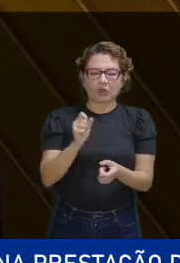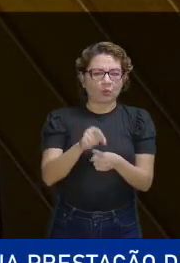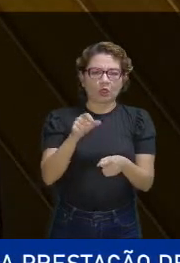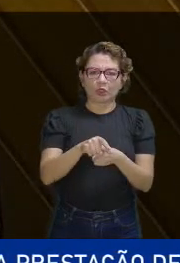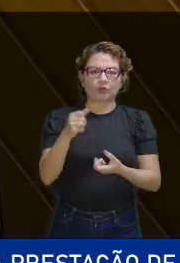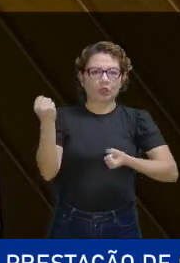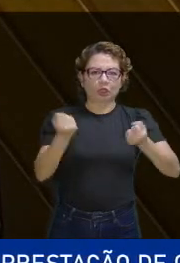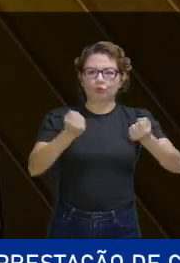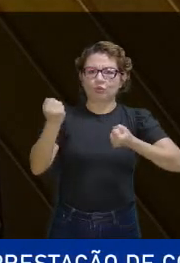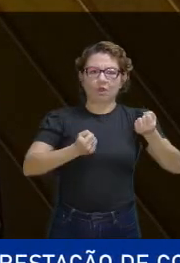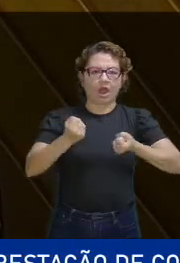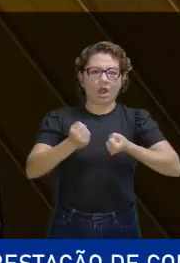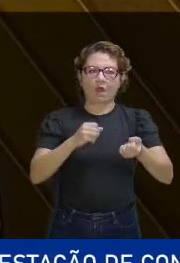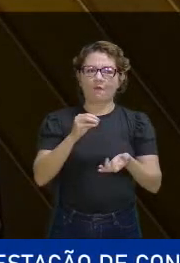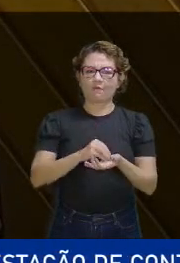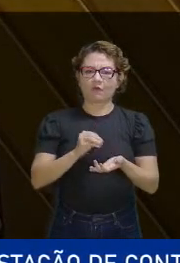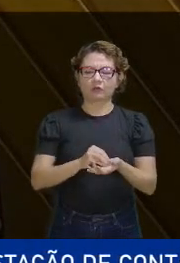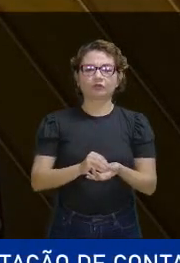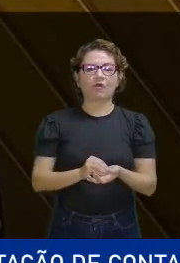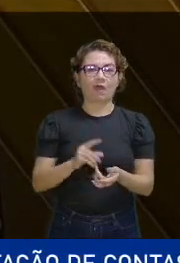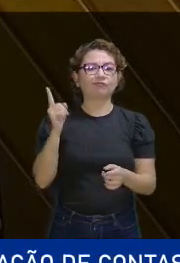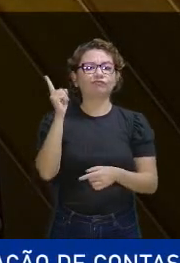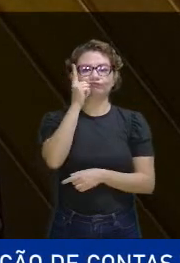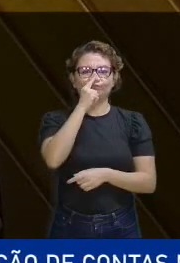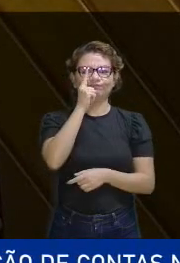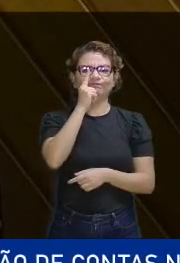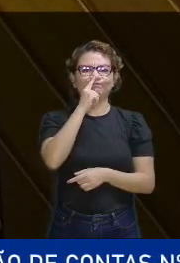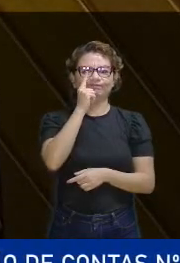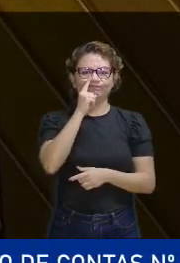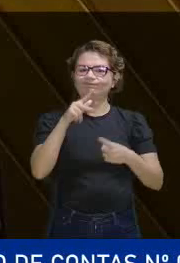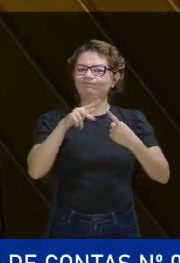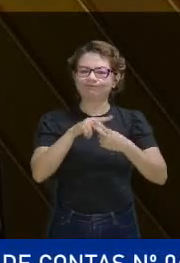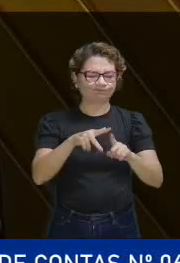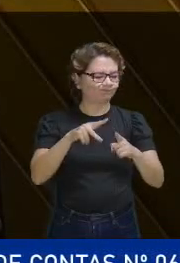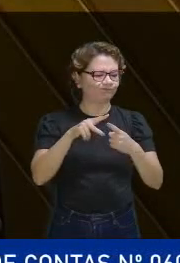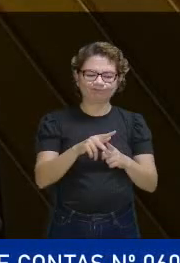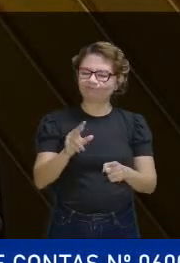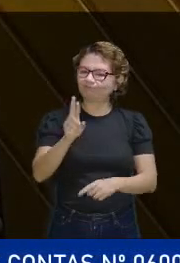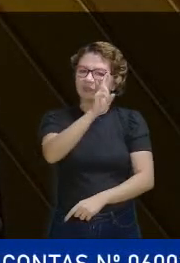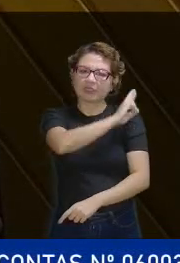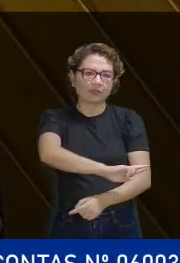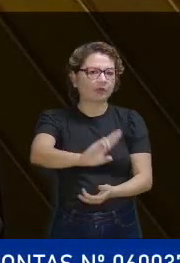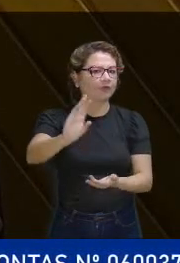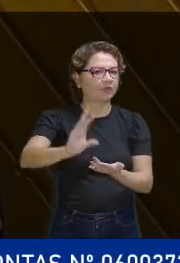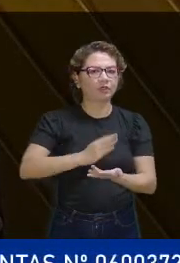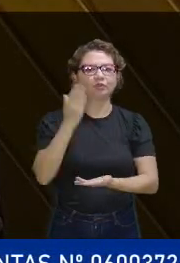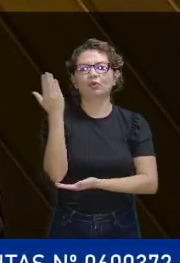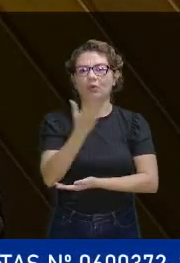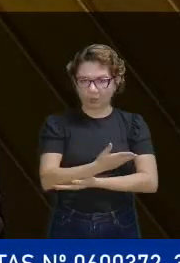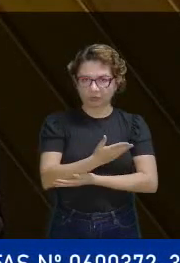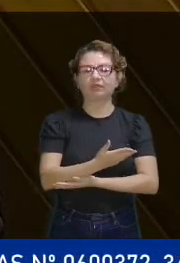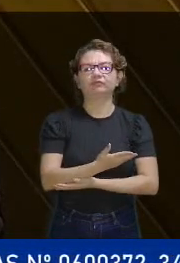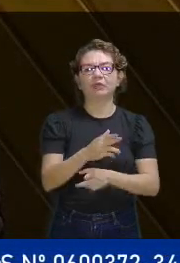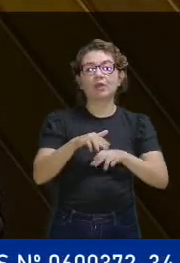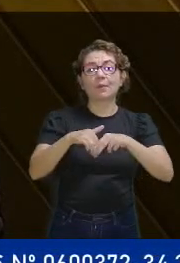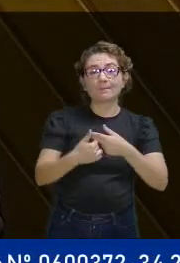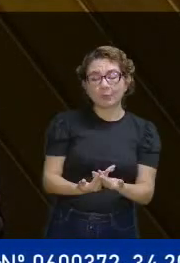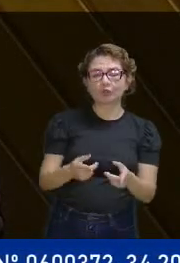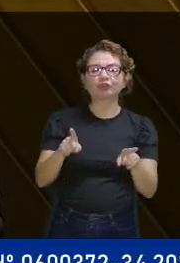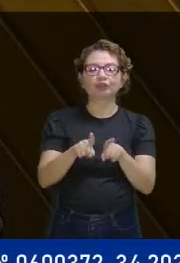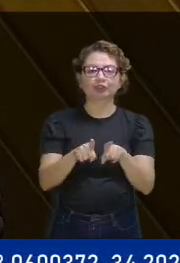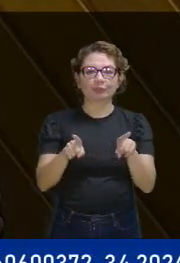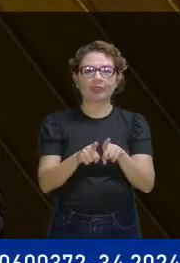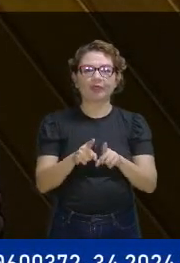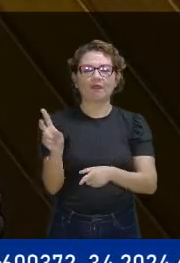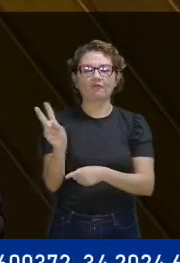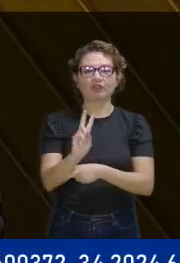dos veículos respectivos, o que configura falha insanável, que enseja a desaprovação das contas. Essa omissão impede a